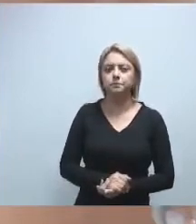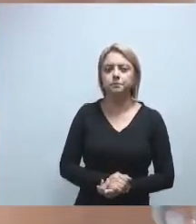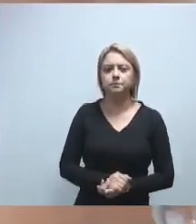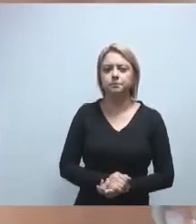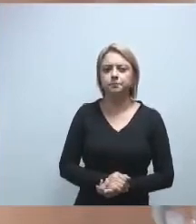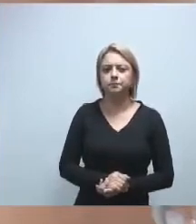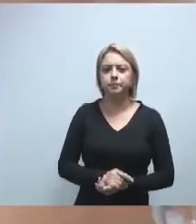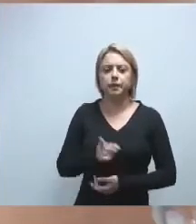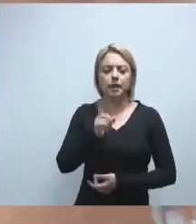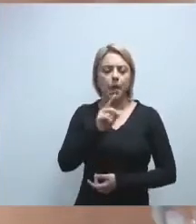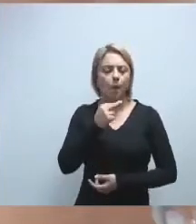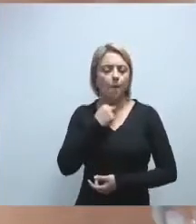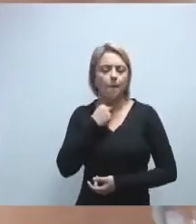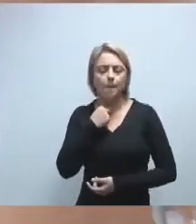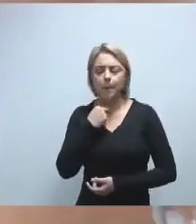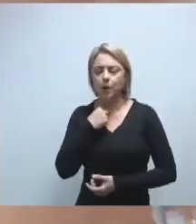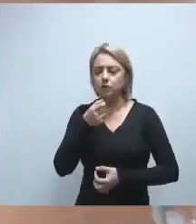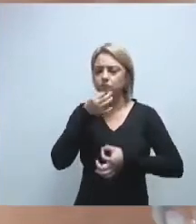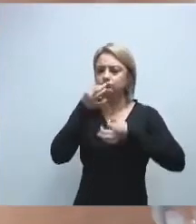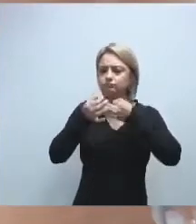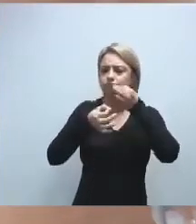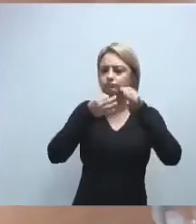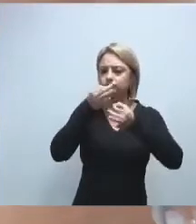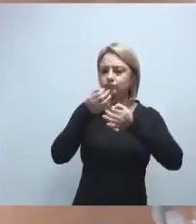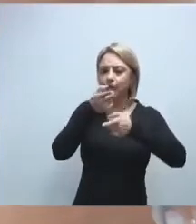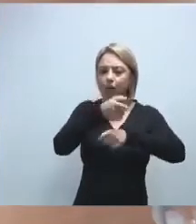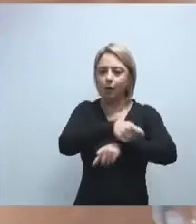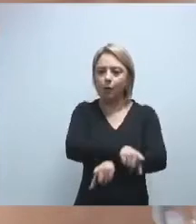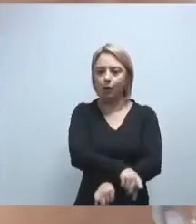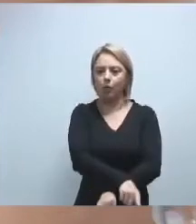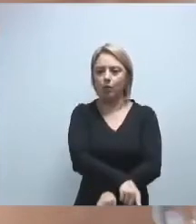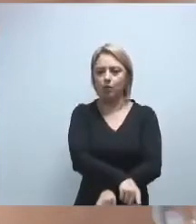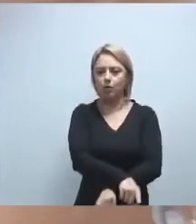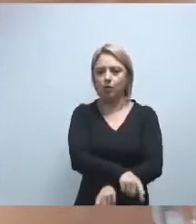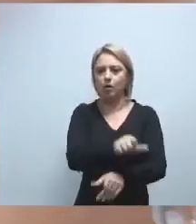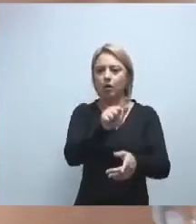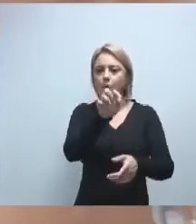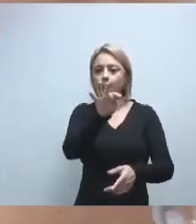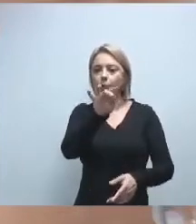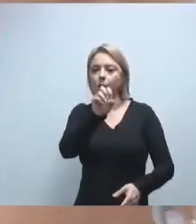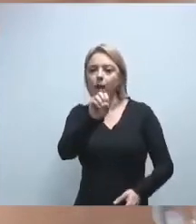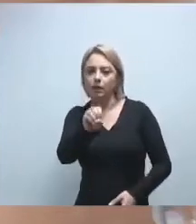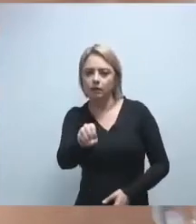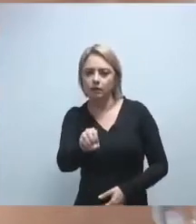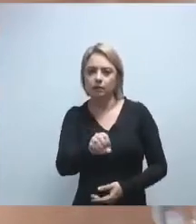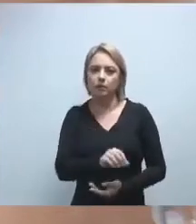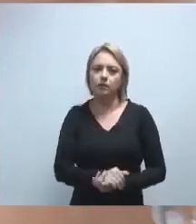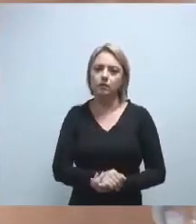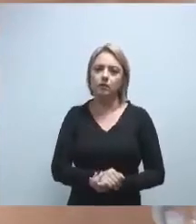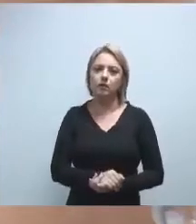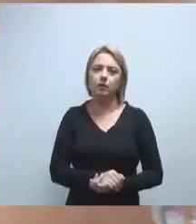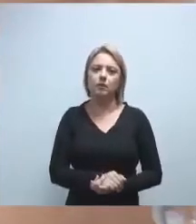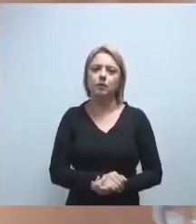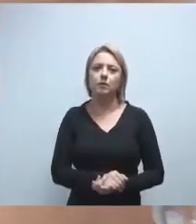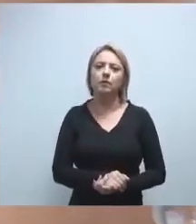não se pode o pilar contra o ato coator